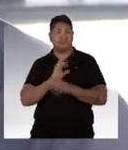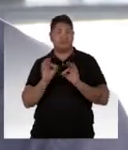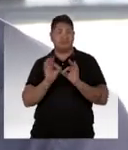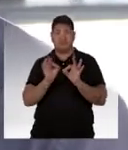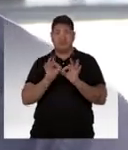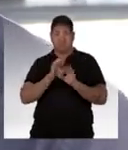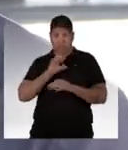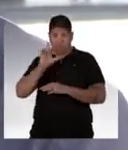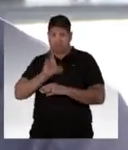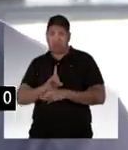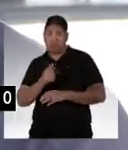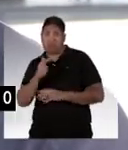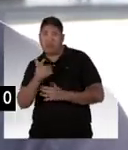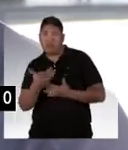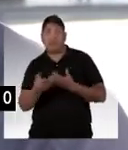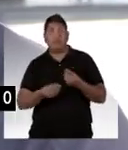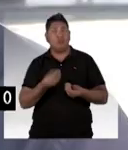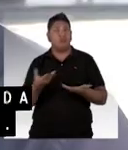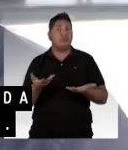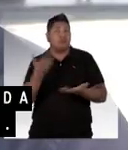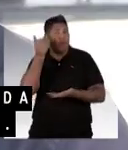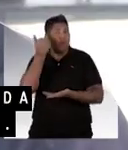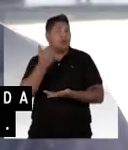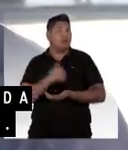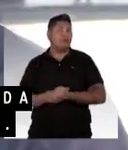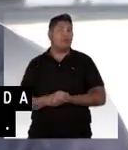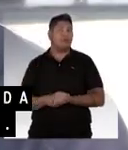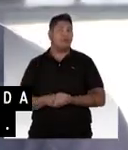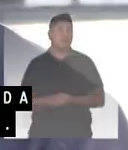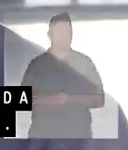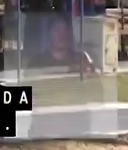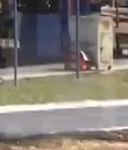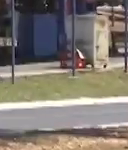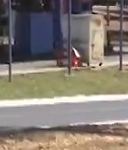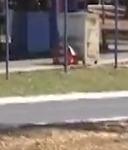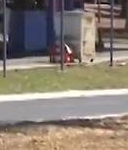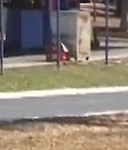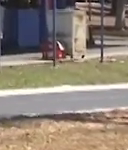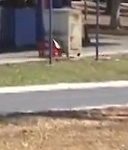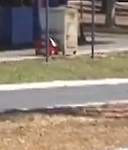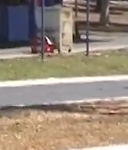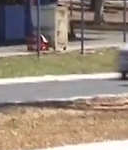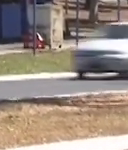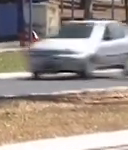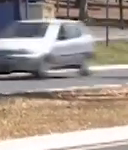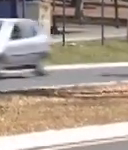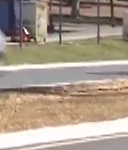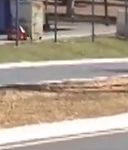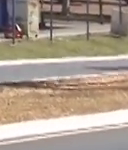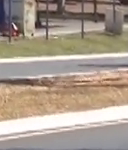não tenho resposta, nem que eu tenho direito, nem que eu não tenho direito, né, da minha aposentadoria.